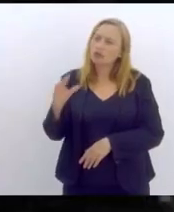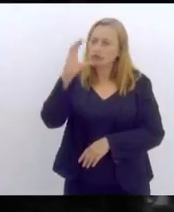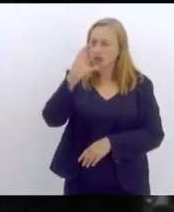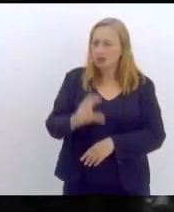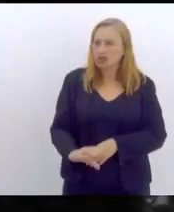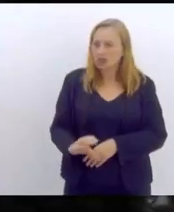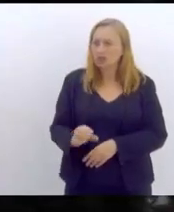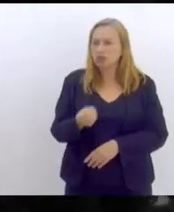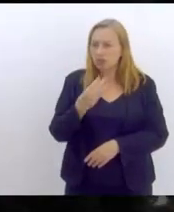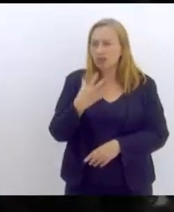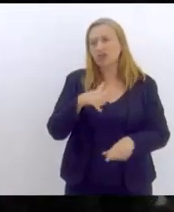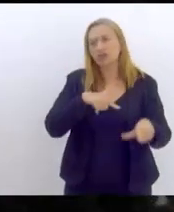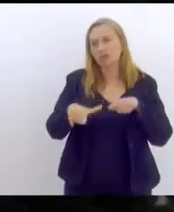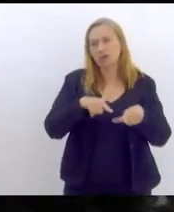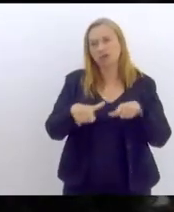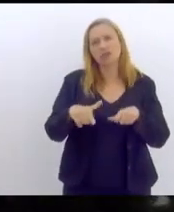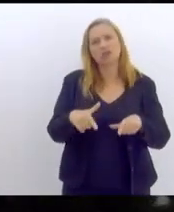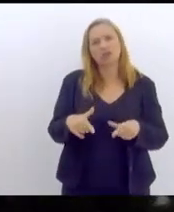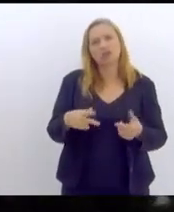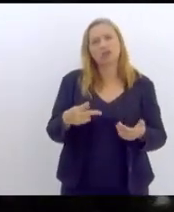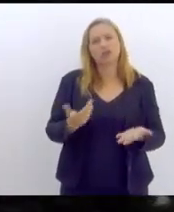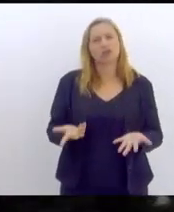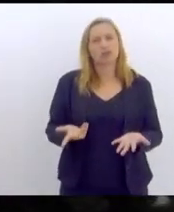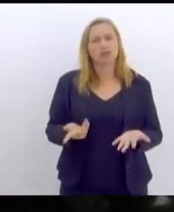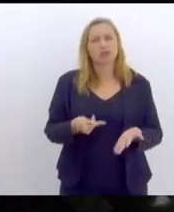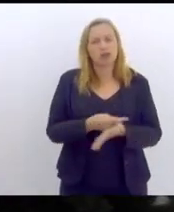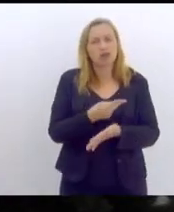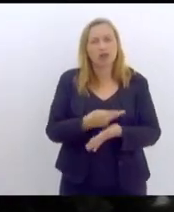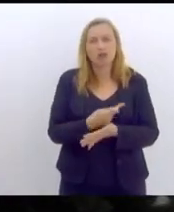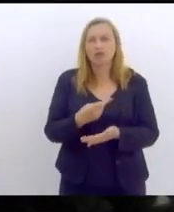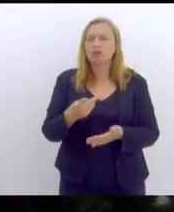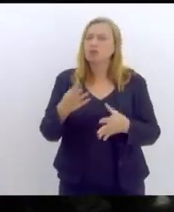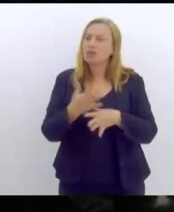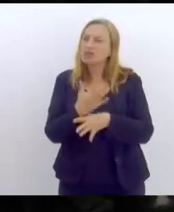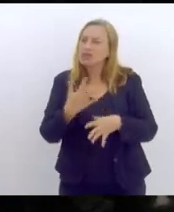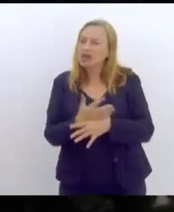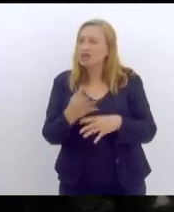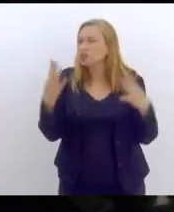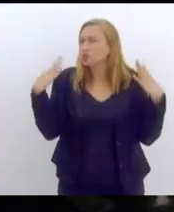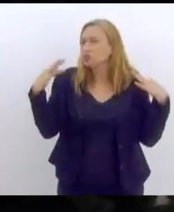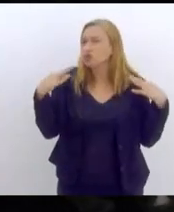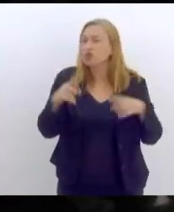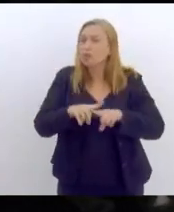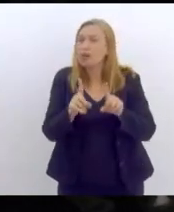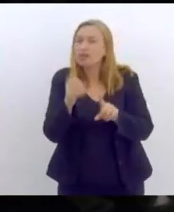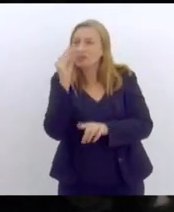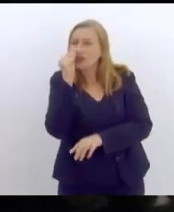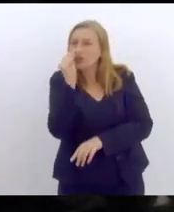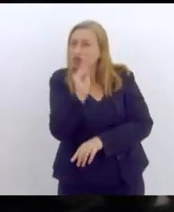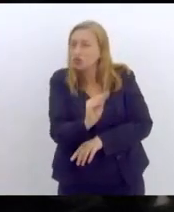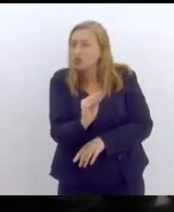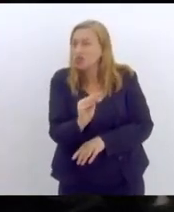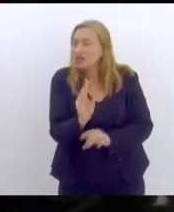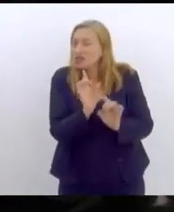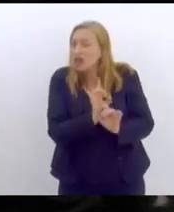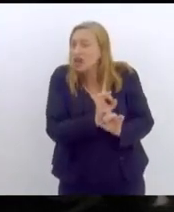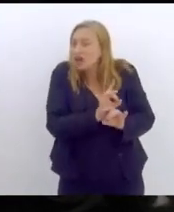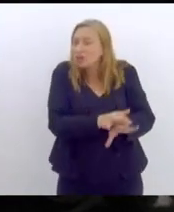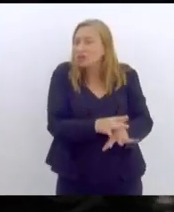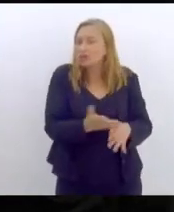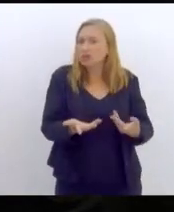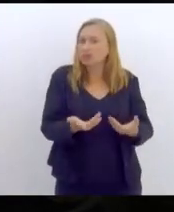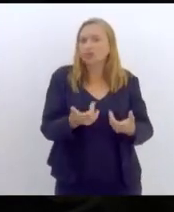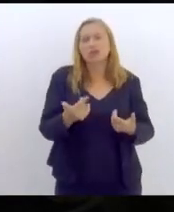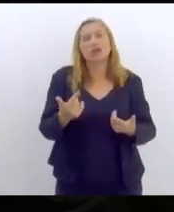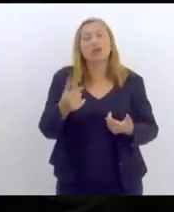trabalhadores. Inversão de valores naquela cidade. Cidade essa turística, mas que está abandonada. Ele devia estar preocupado com a saúde